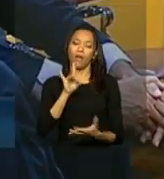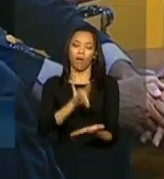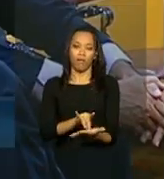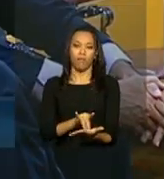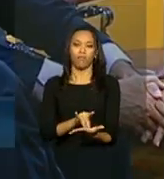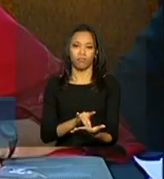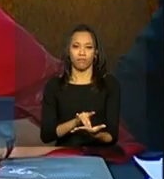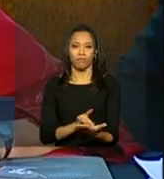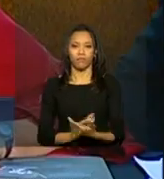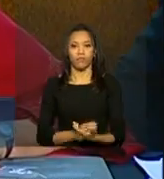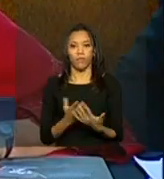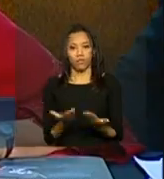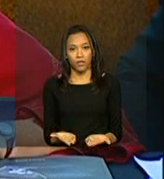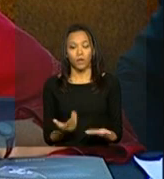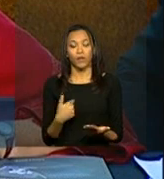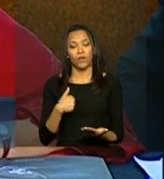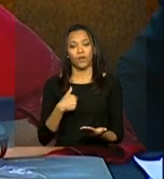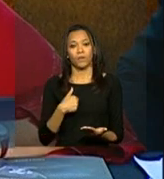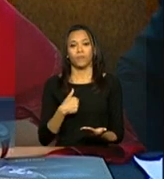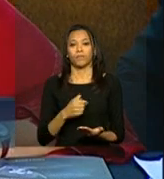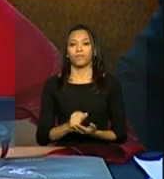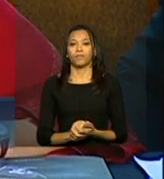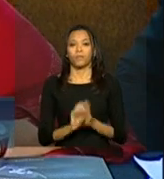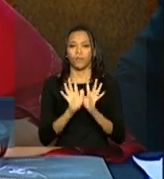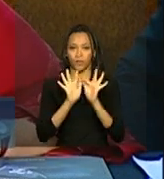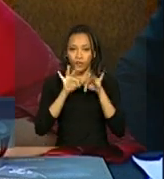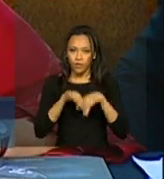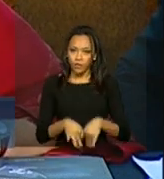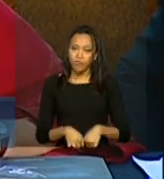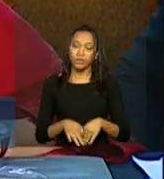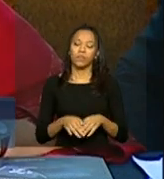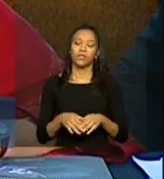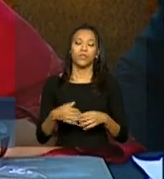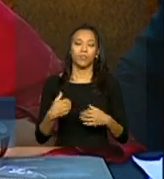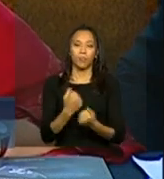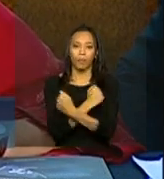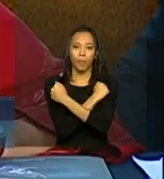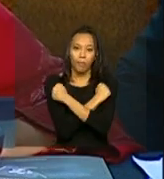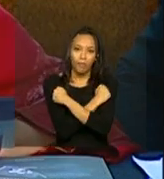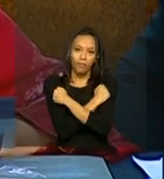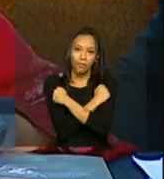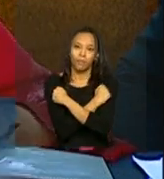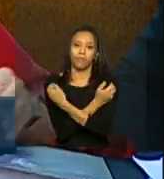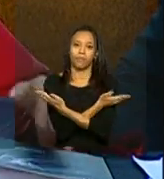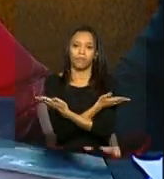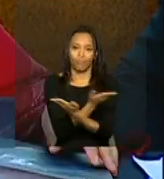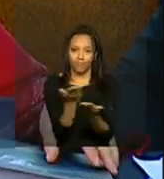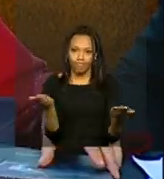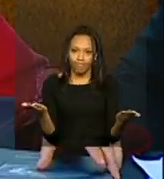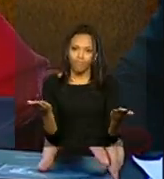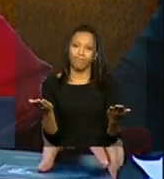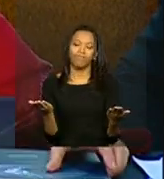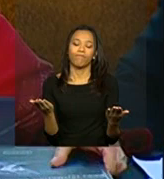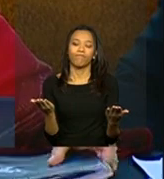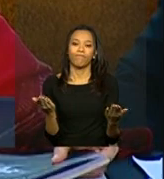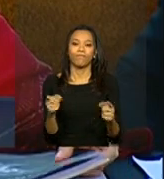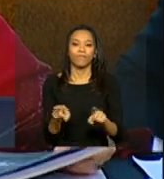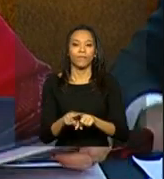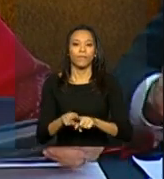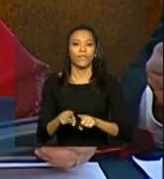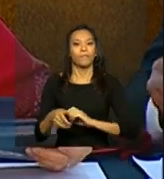municípios. Então eu me despeço, deixo um enorme abraço, um enorme